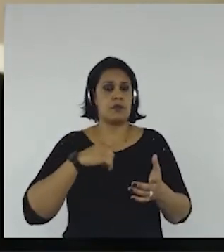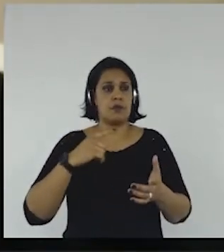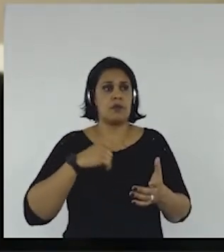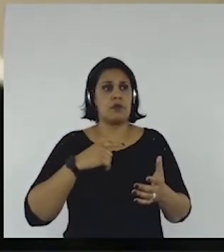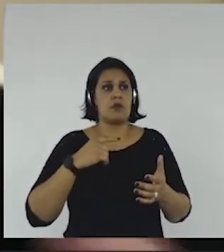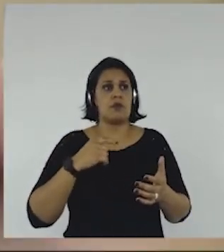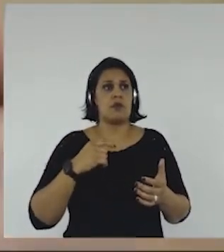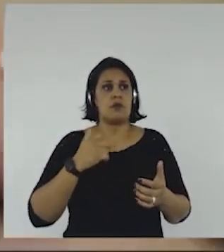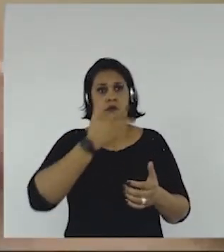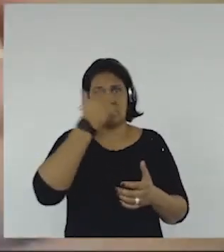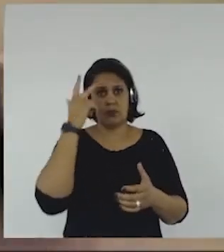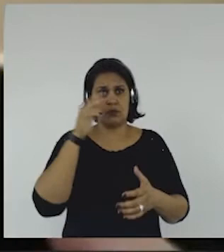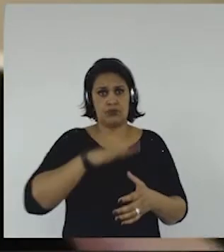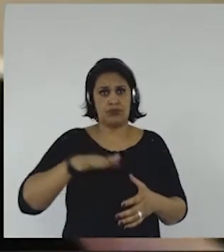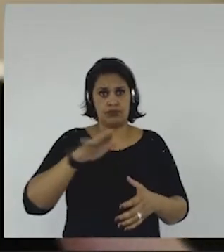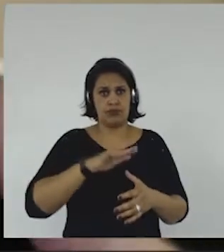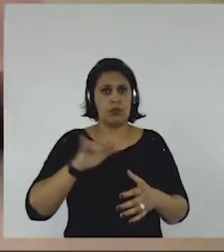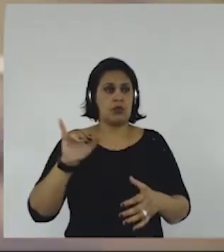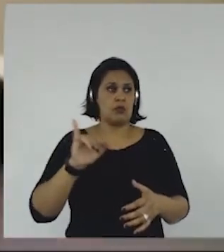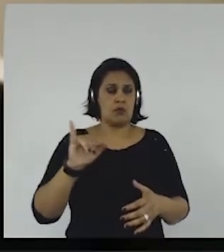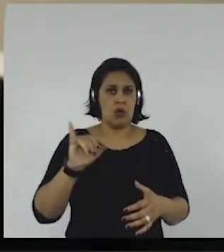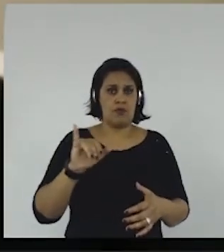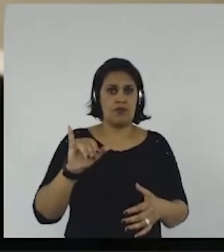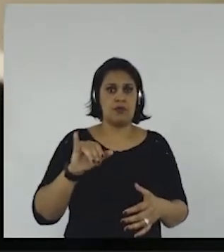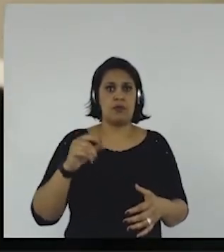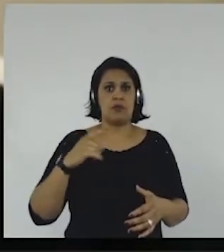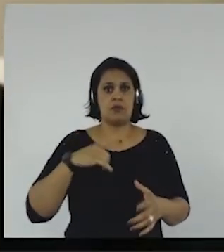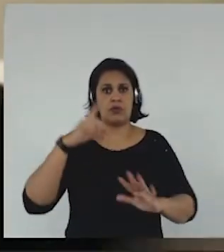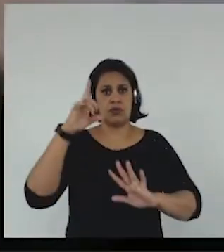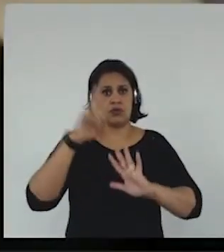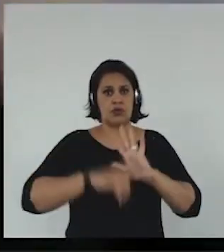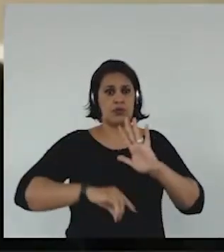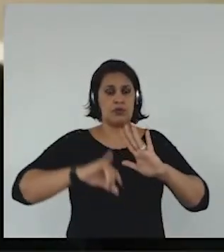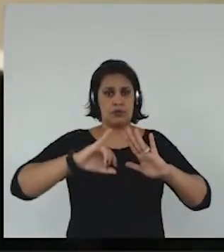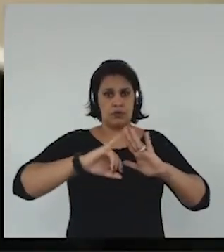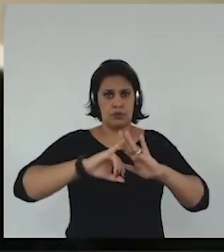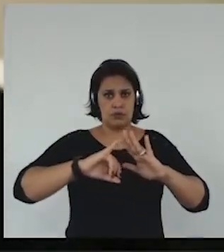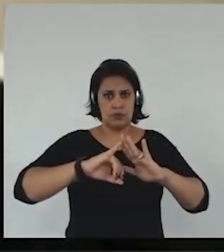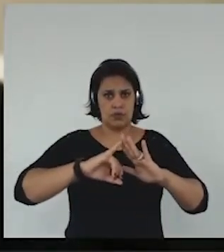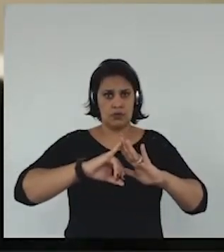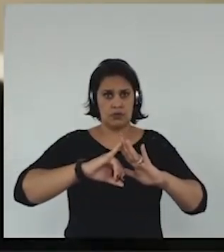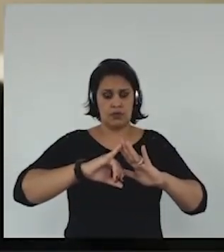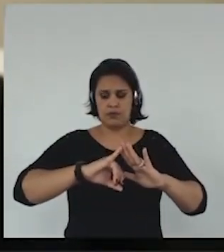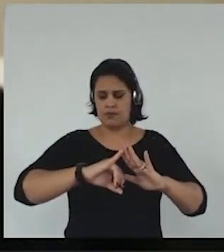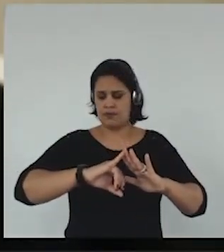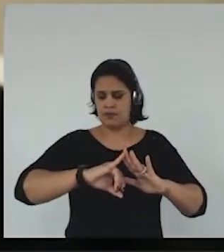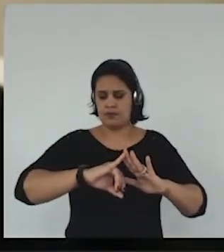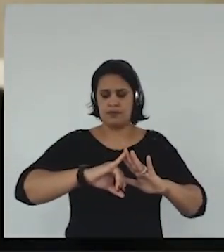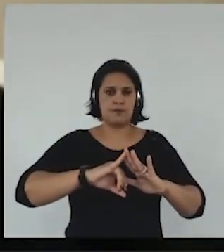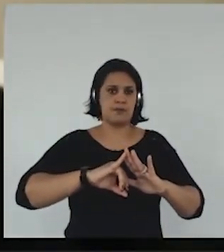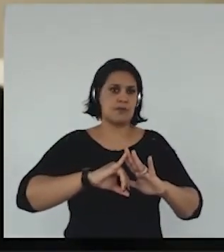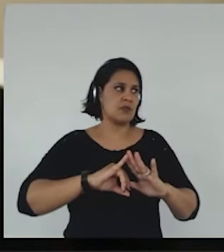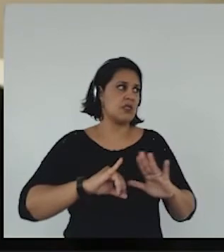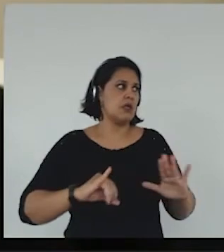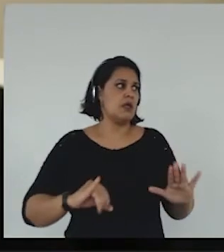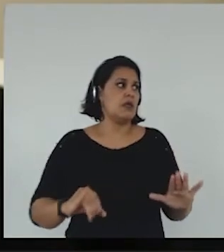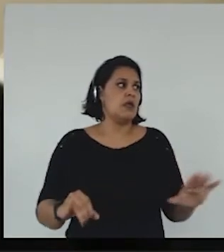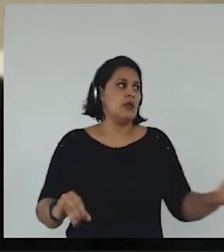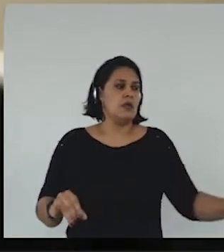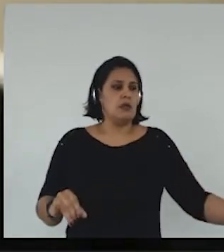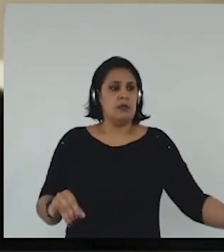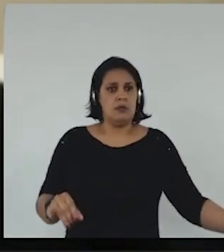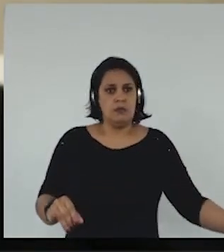de imóveis. E lá se dedica ao direito imobiliário com a marca, creio eu,